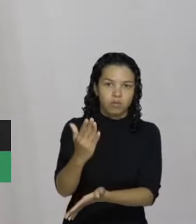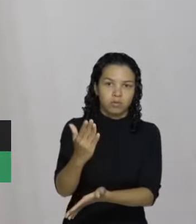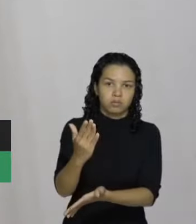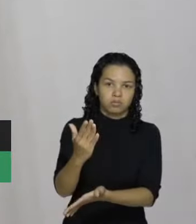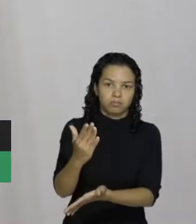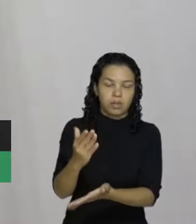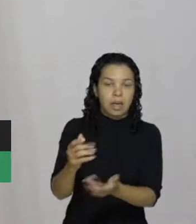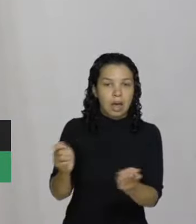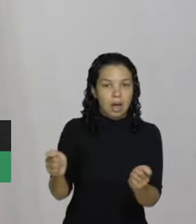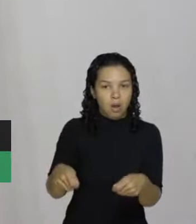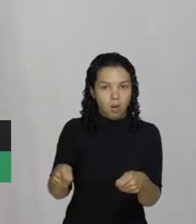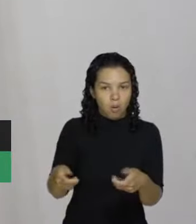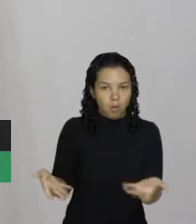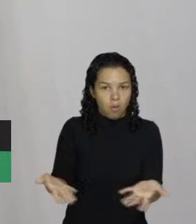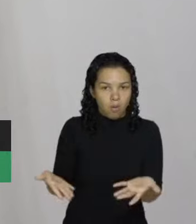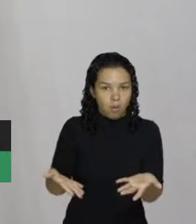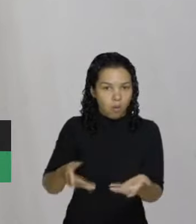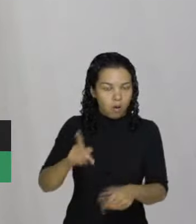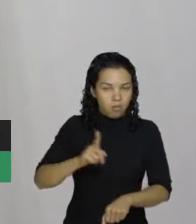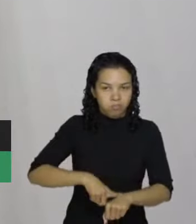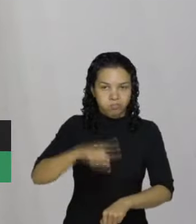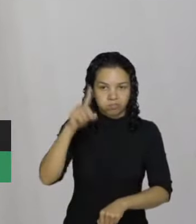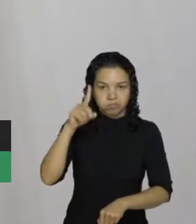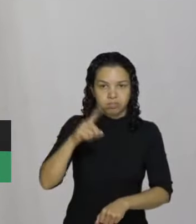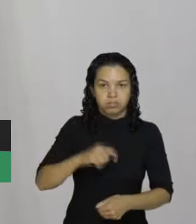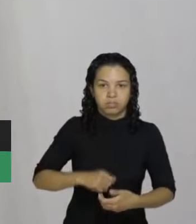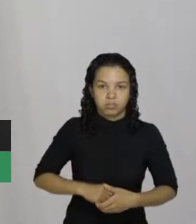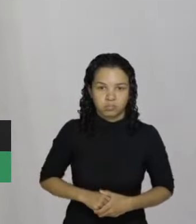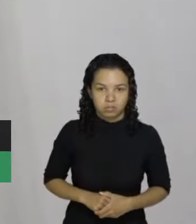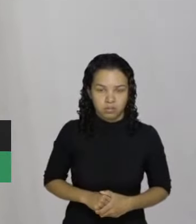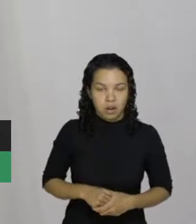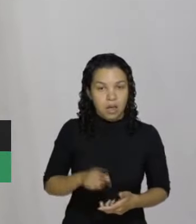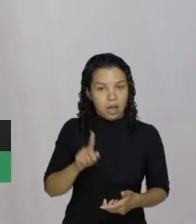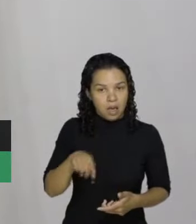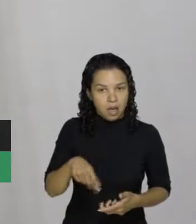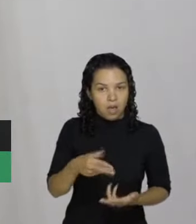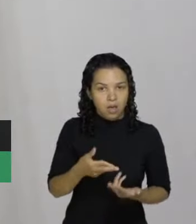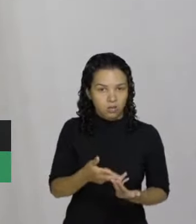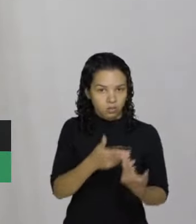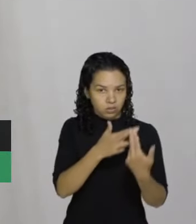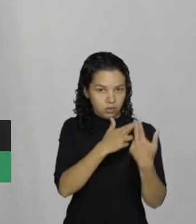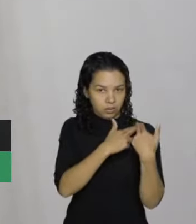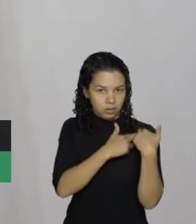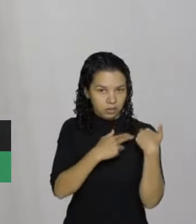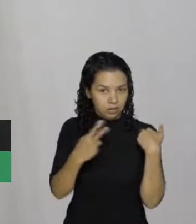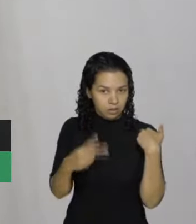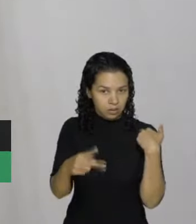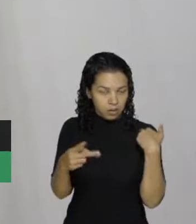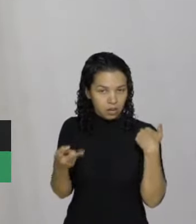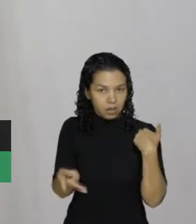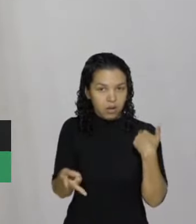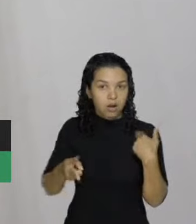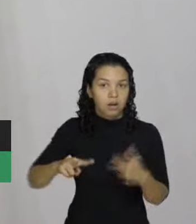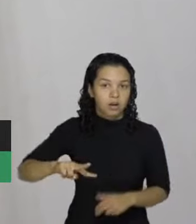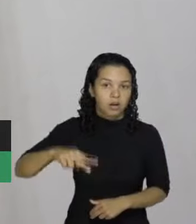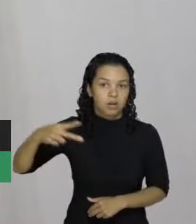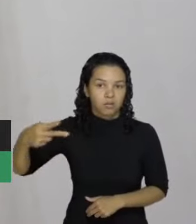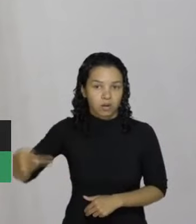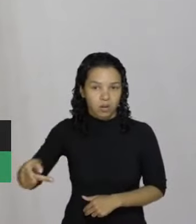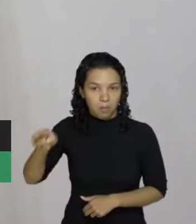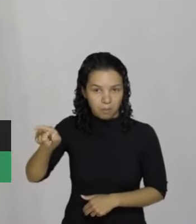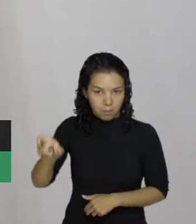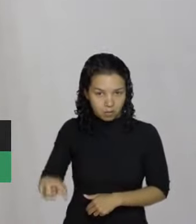ser automática, e sendo a sua responsabilidade transferida por um